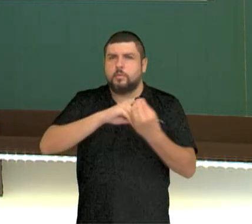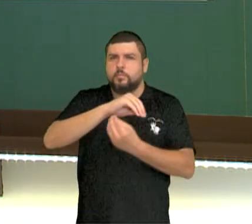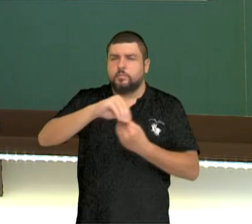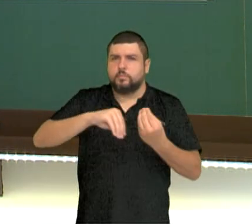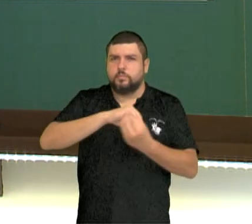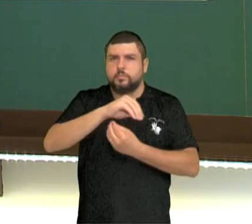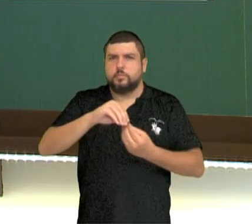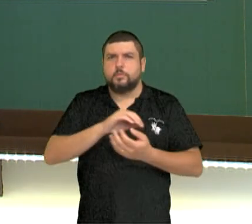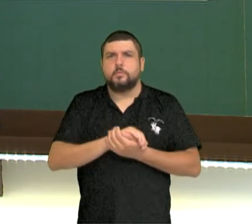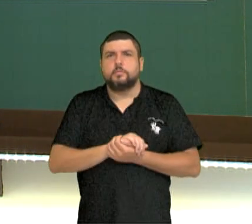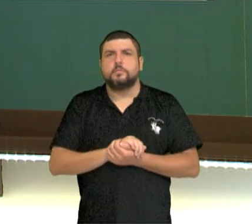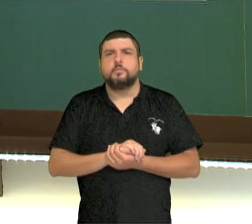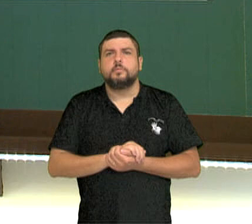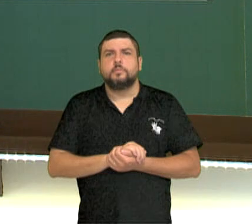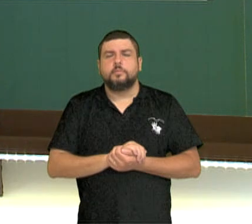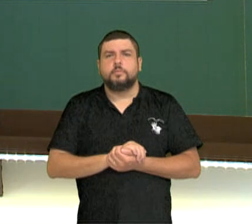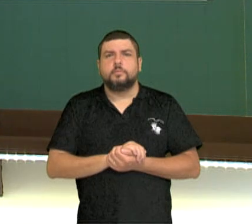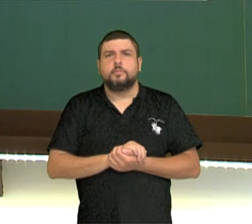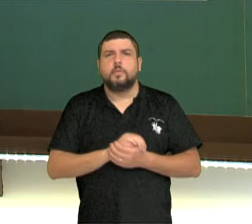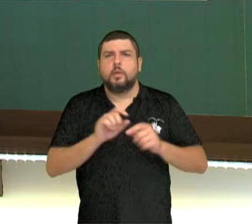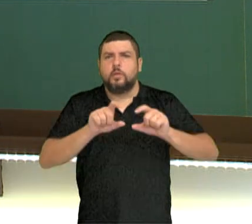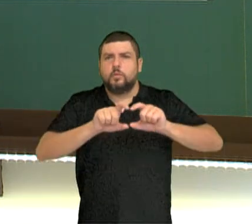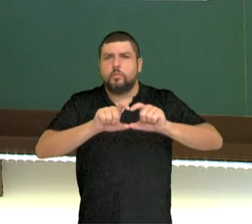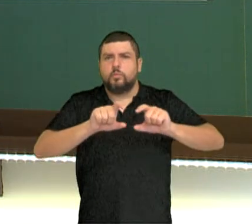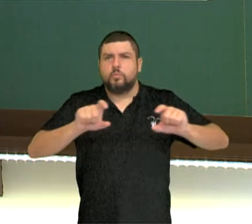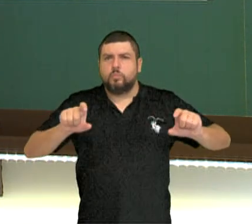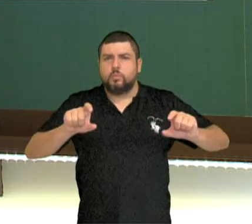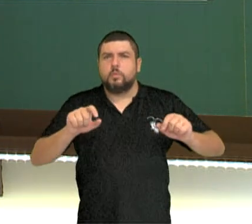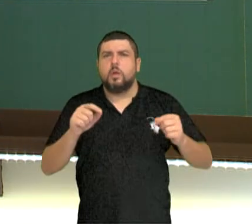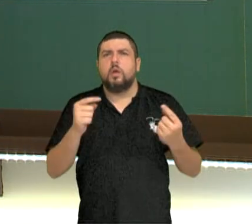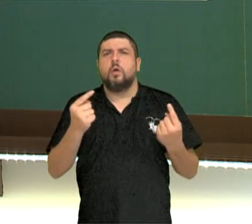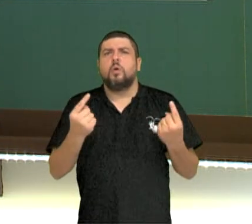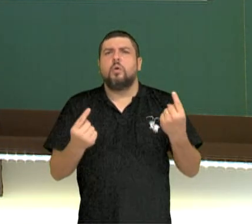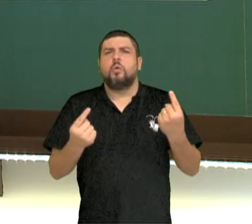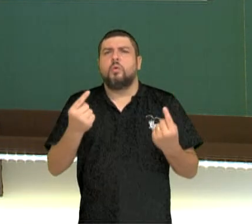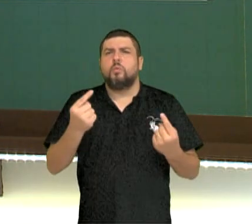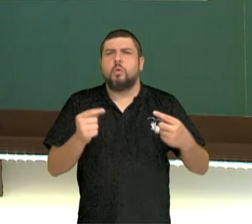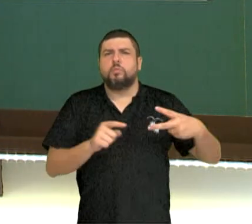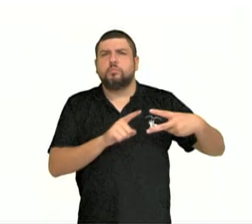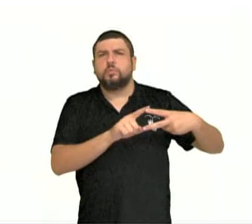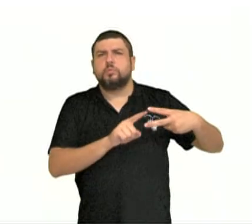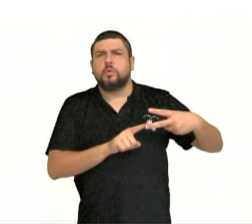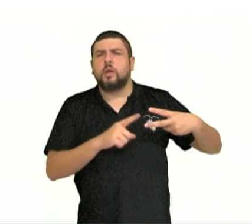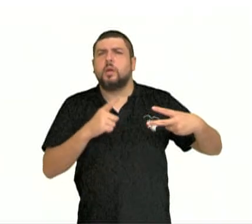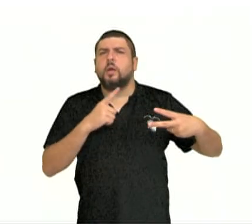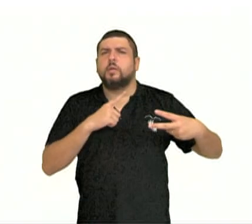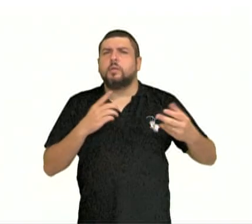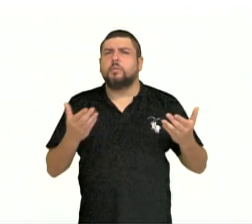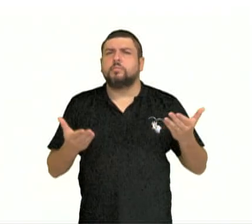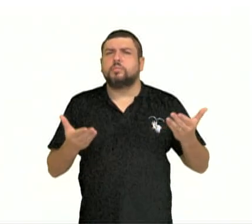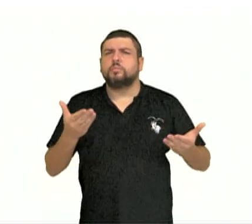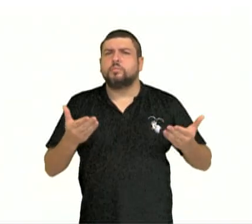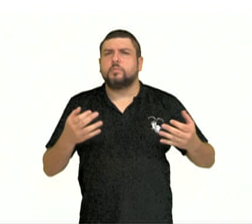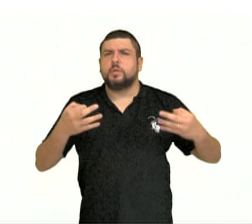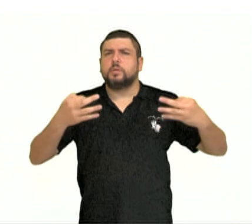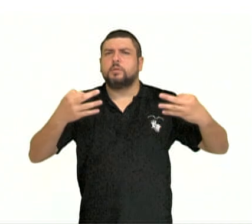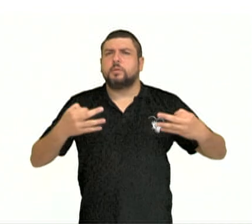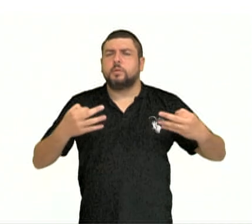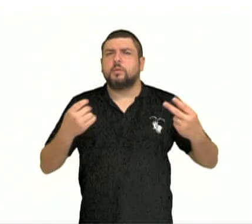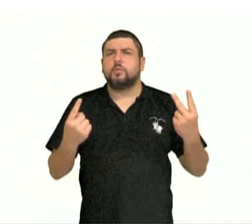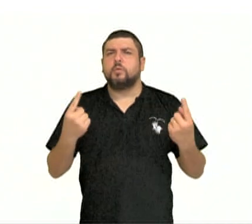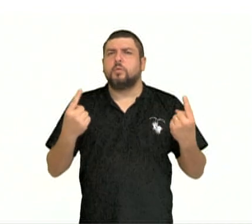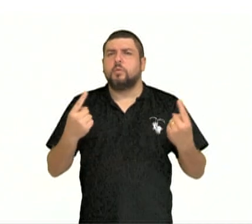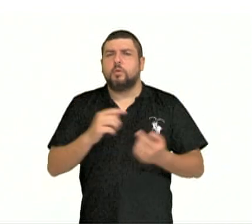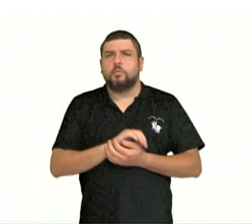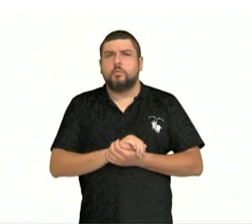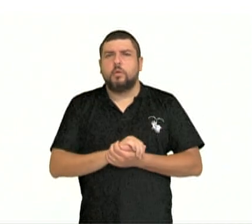2 reações químicas, 2 equações. Indique qual está com o balanceamento correto. Então, nós temos